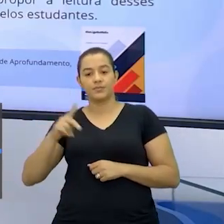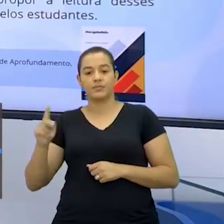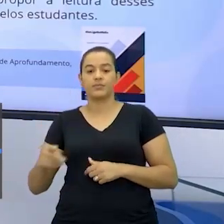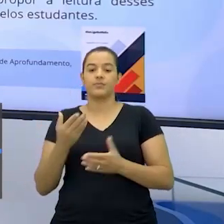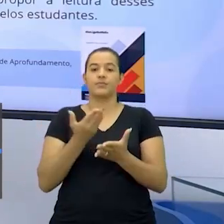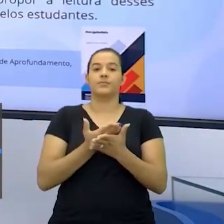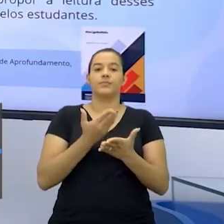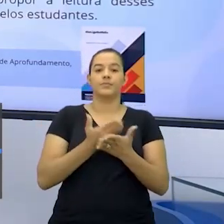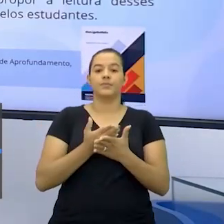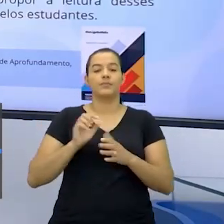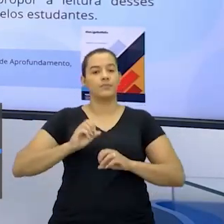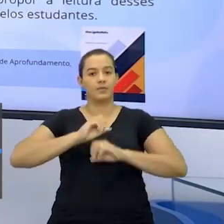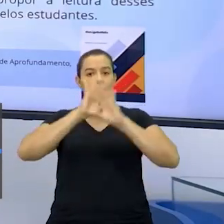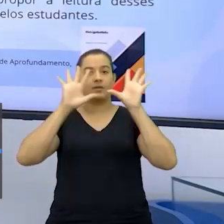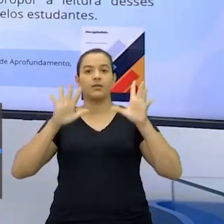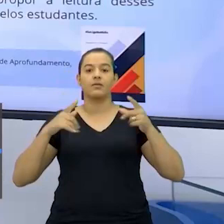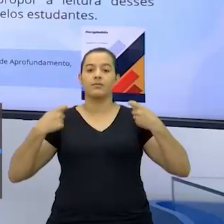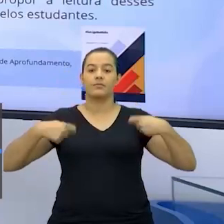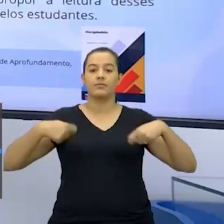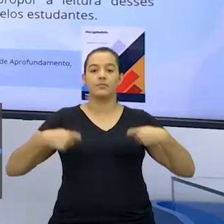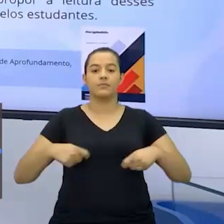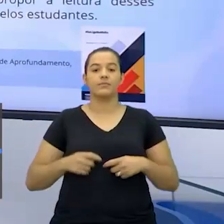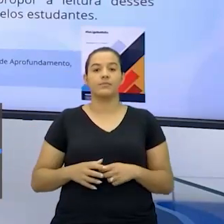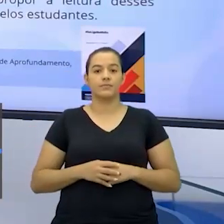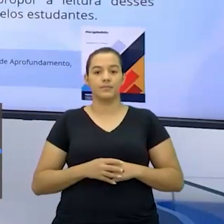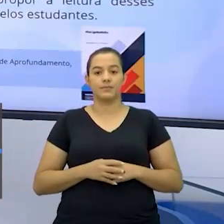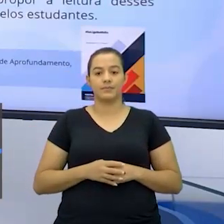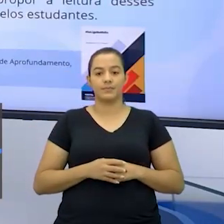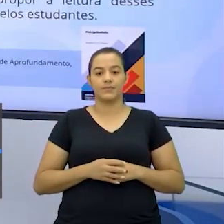muito claro, sendo redundante.